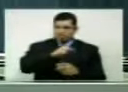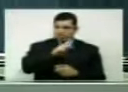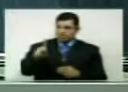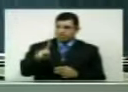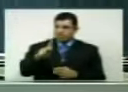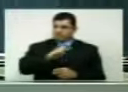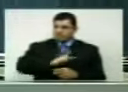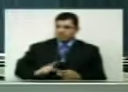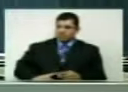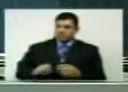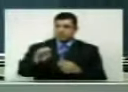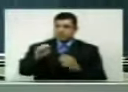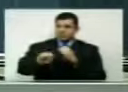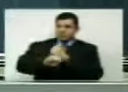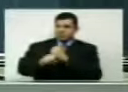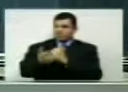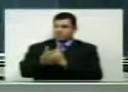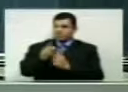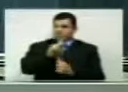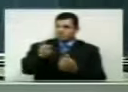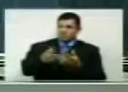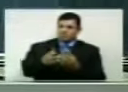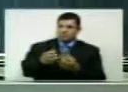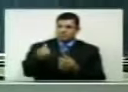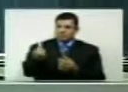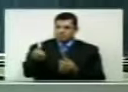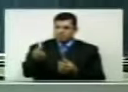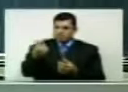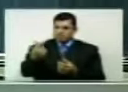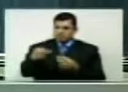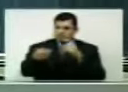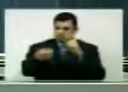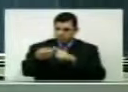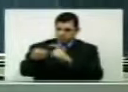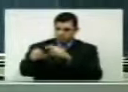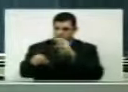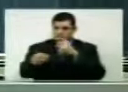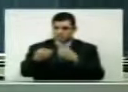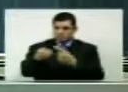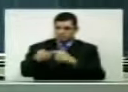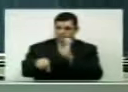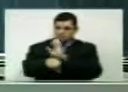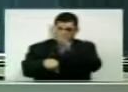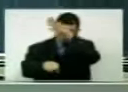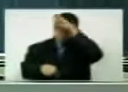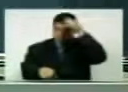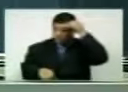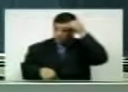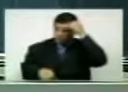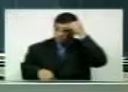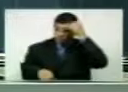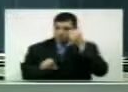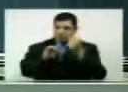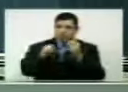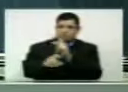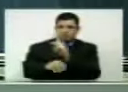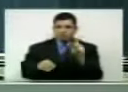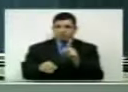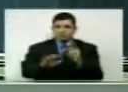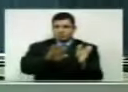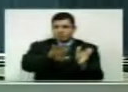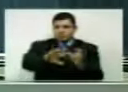prefeito e presidente da Associação dos Prefeitos, que nos 61 municípios do interior do estado do Amazonas, se as